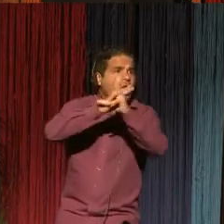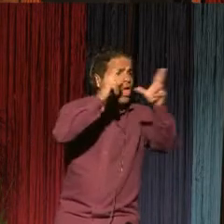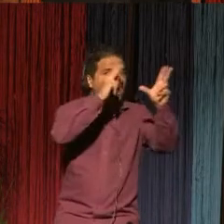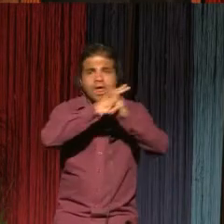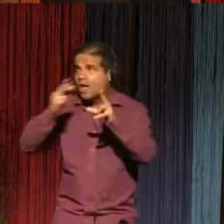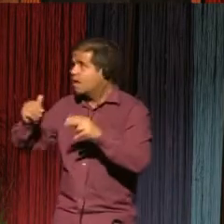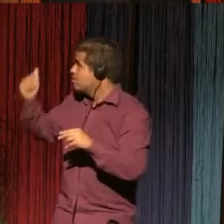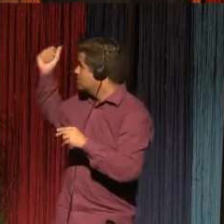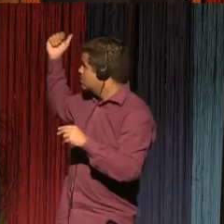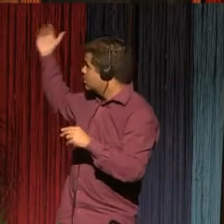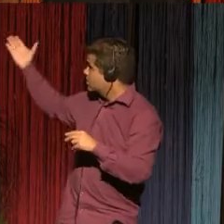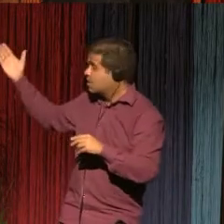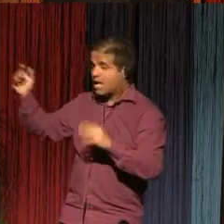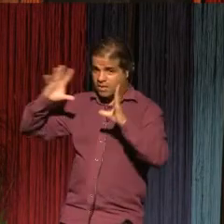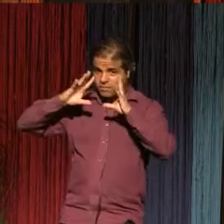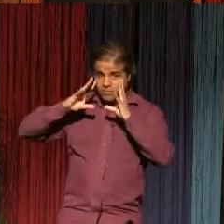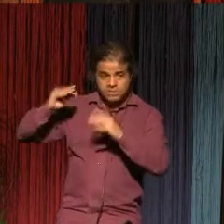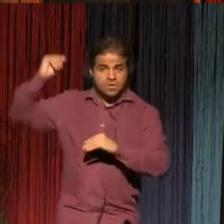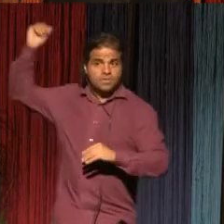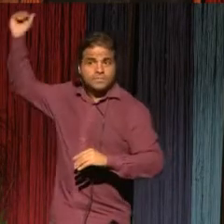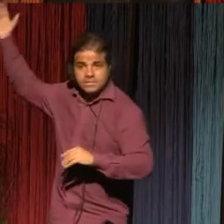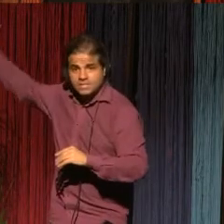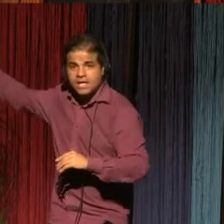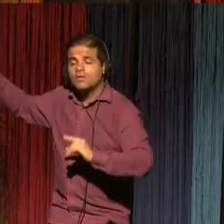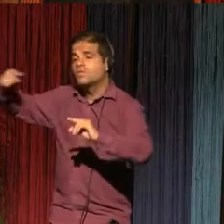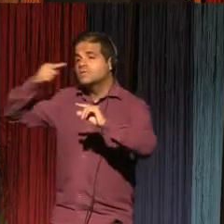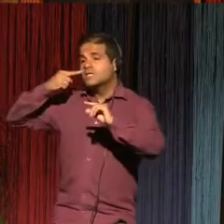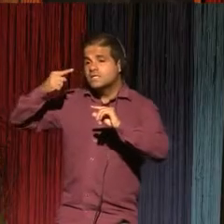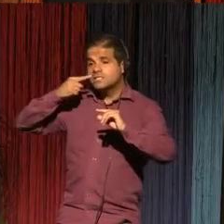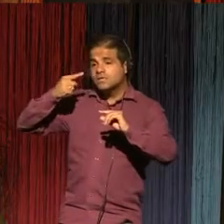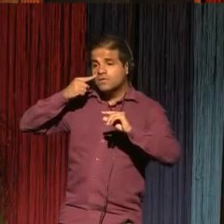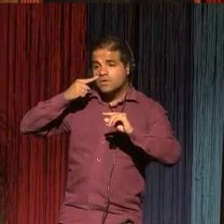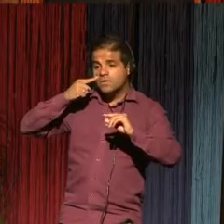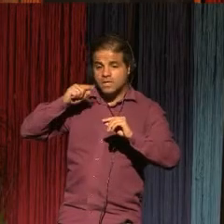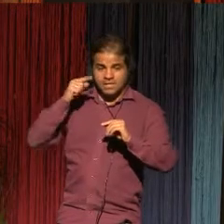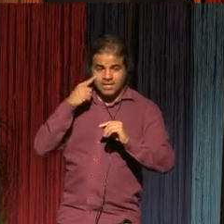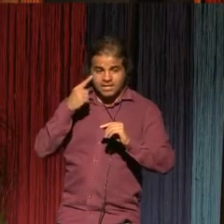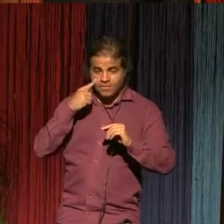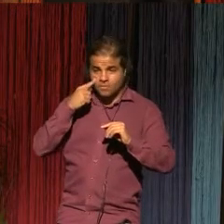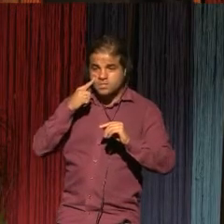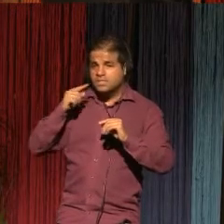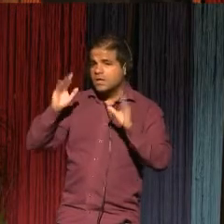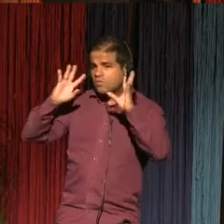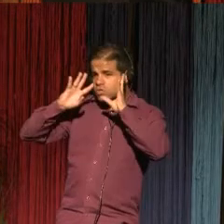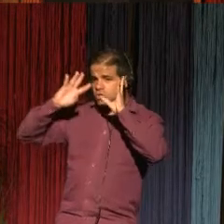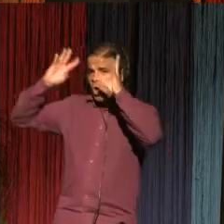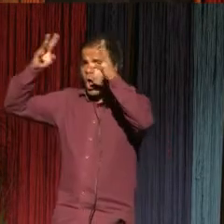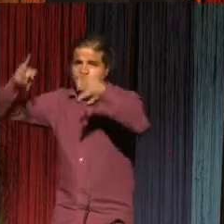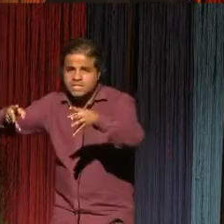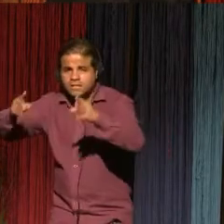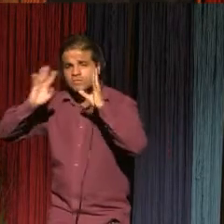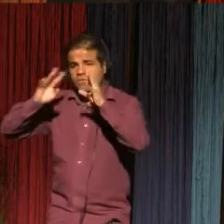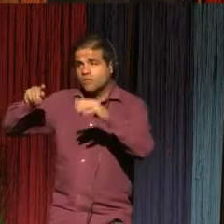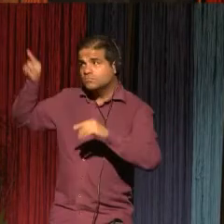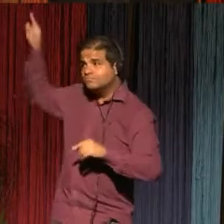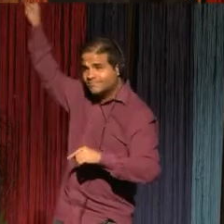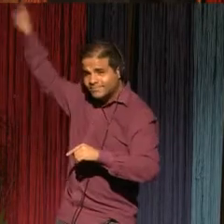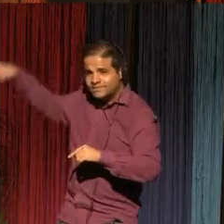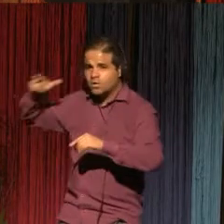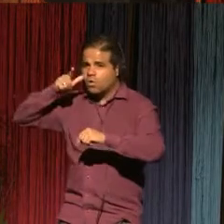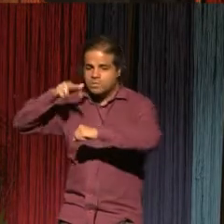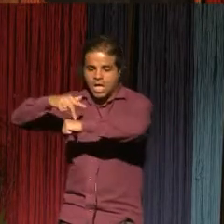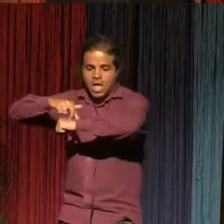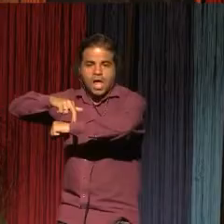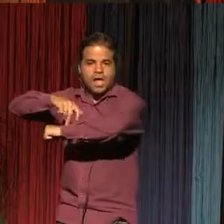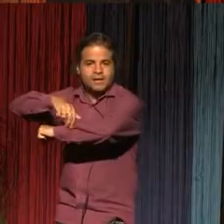volta. Aqui vocês veem que quando você se concentra, você foca, você consegue andar